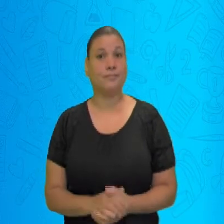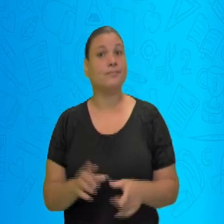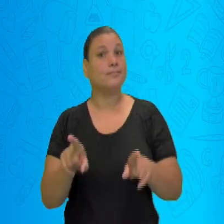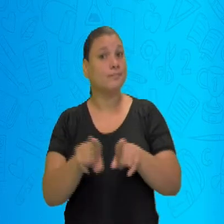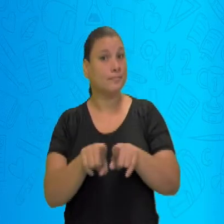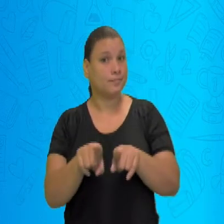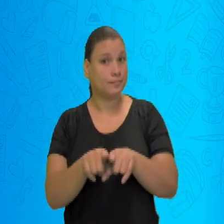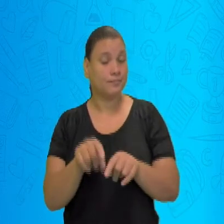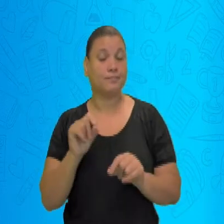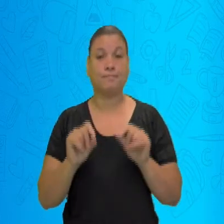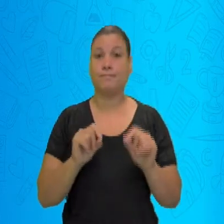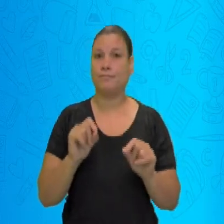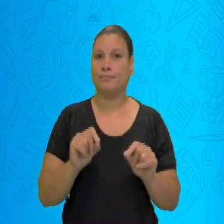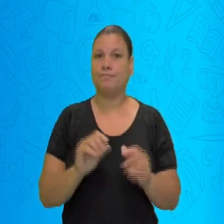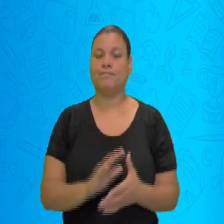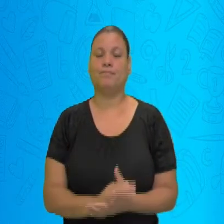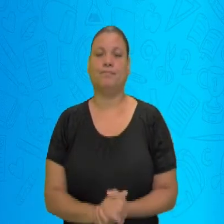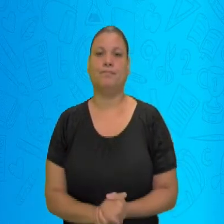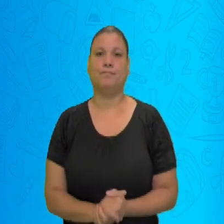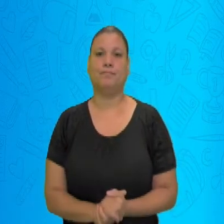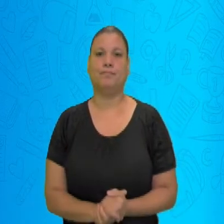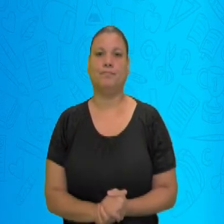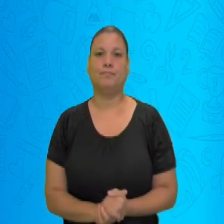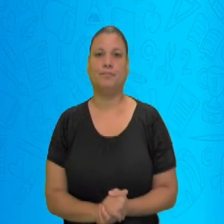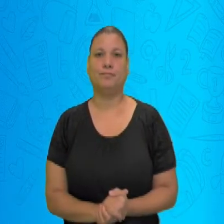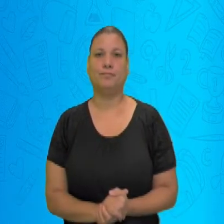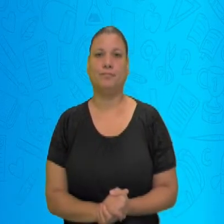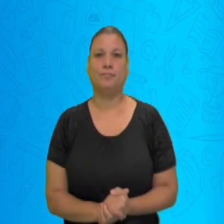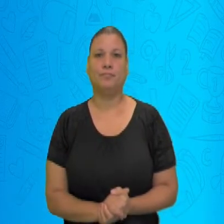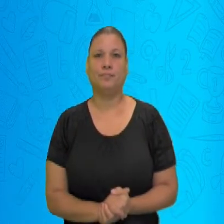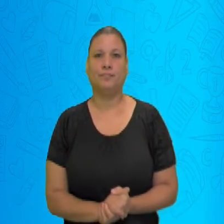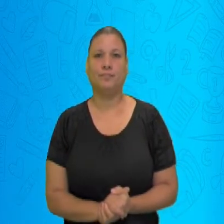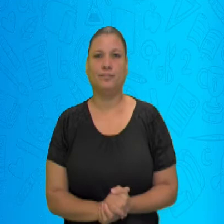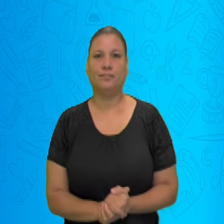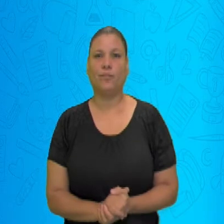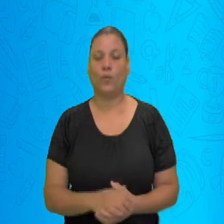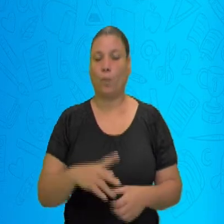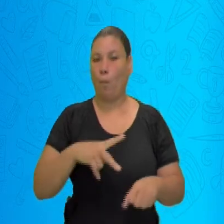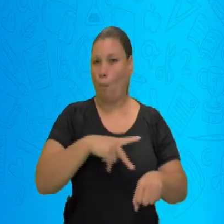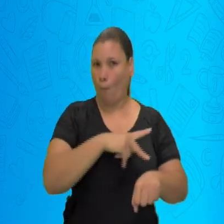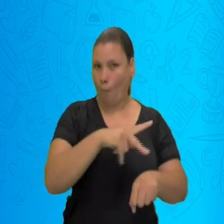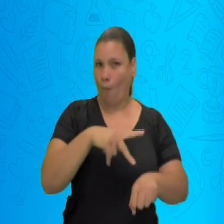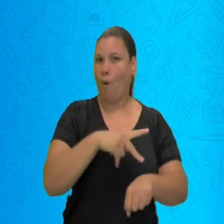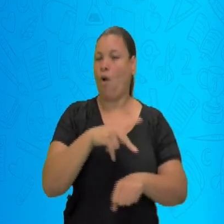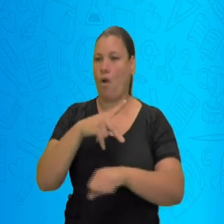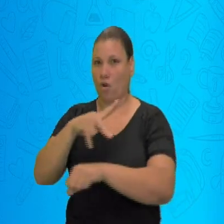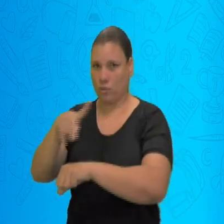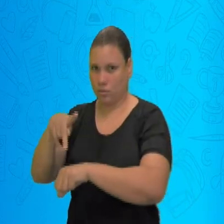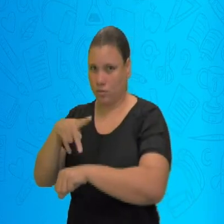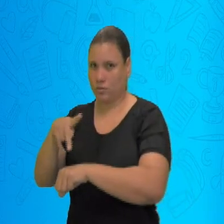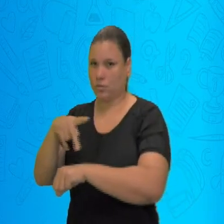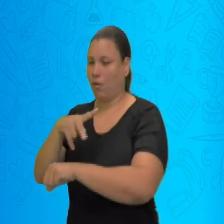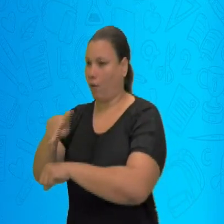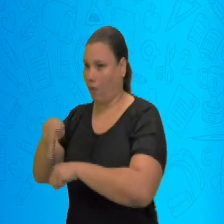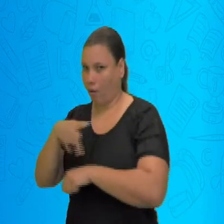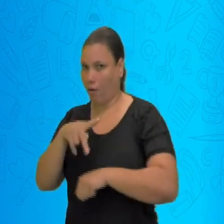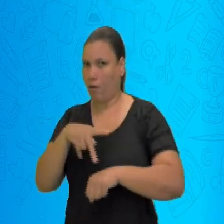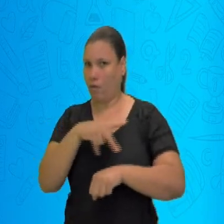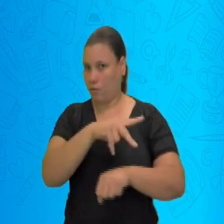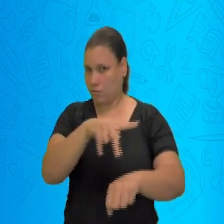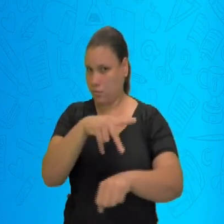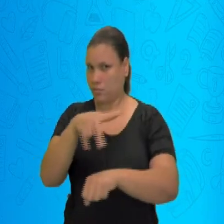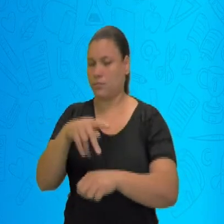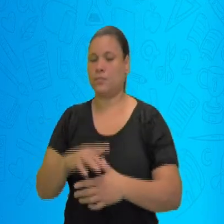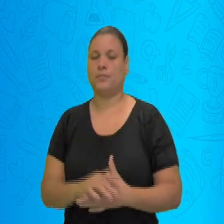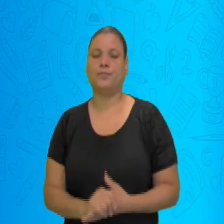Também existe uma outra questão aí nos países chamados da América Latina,